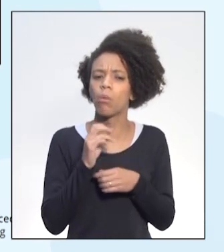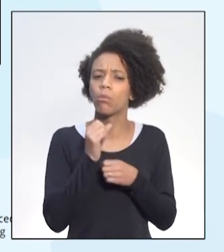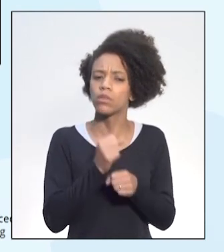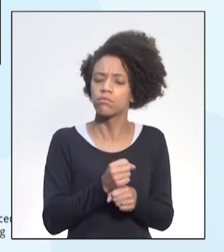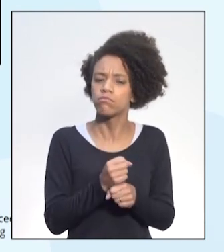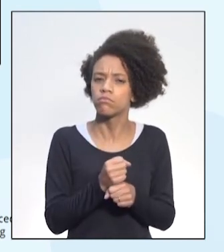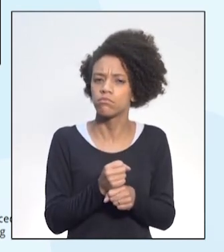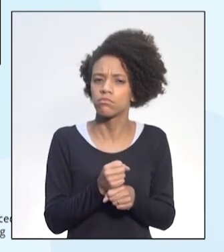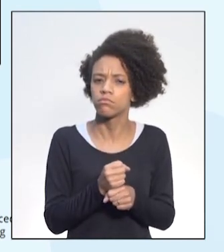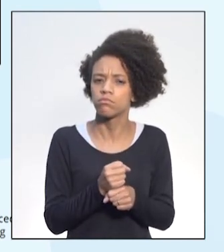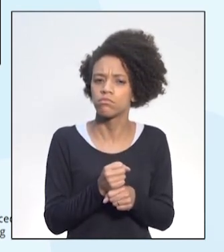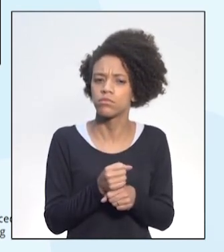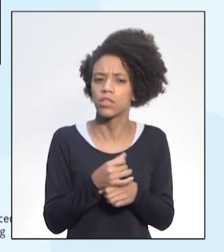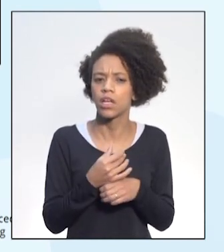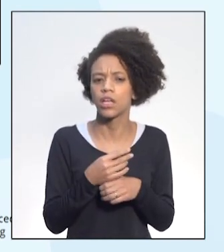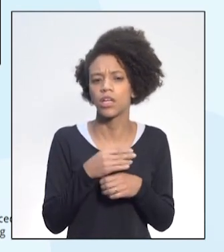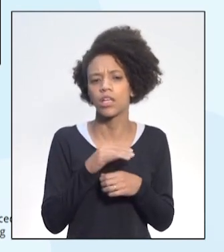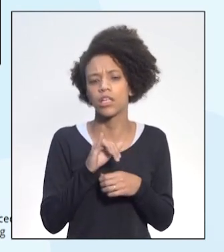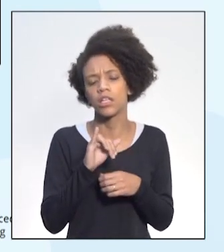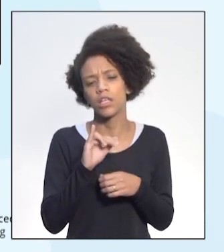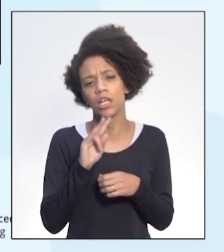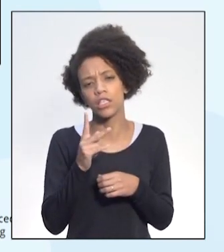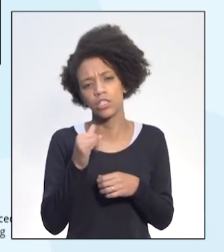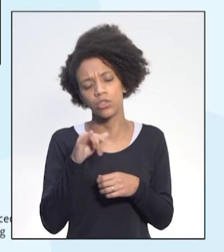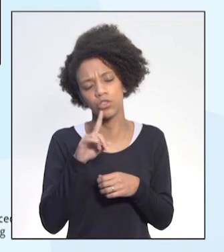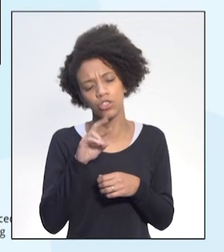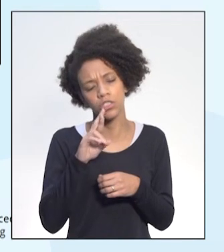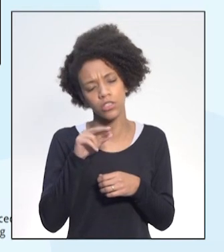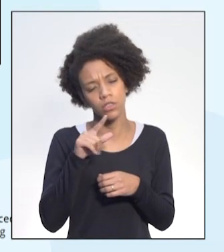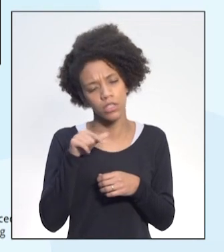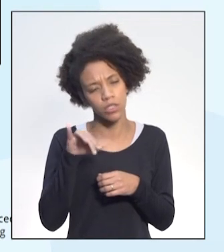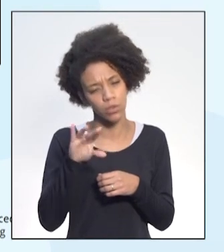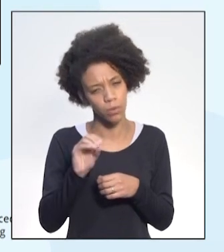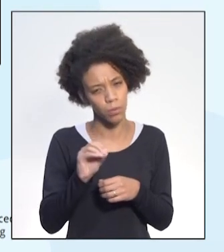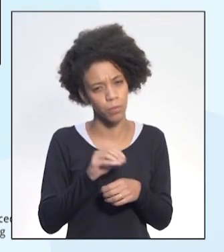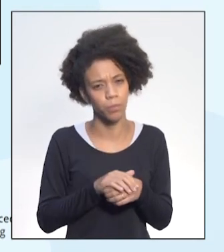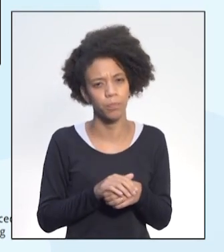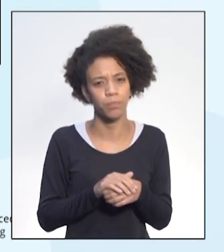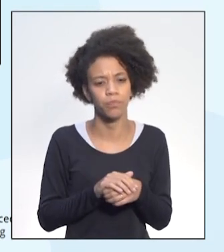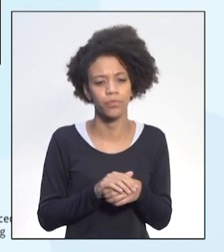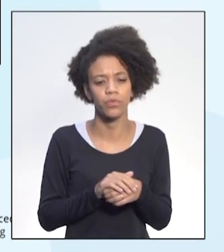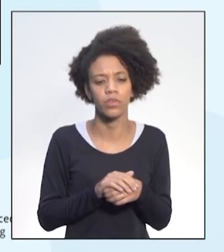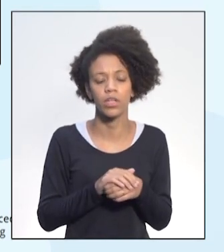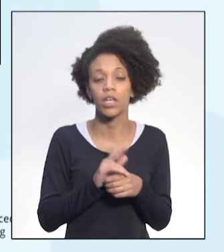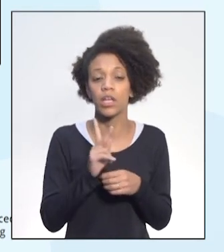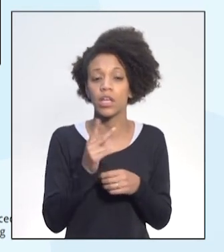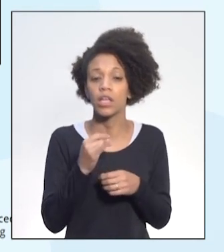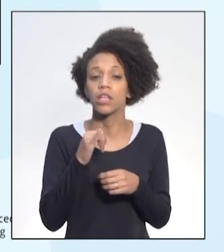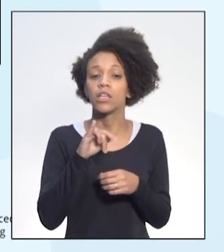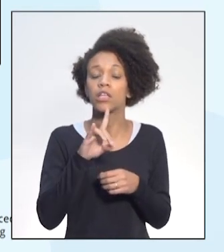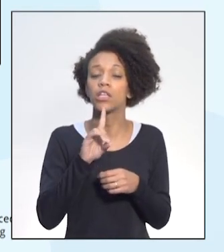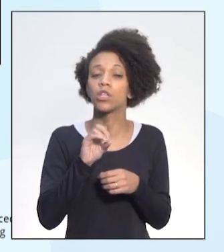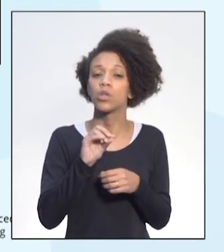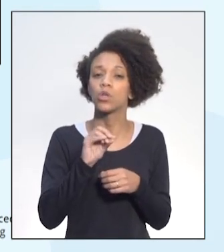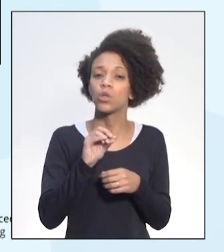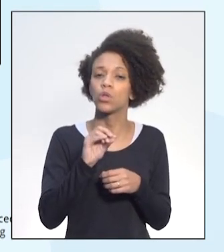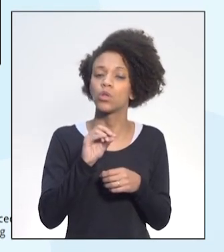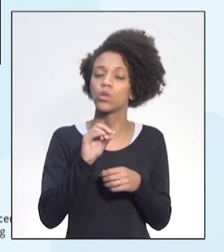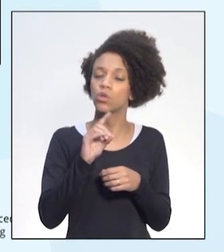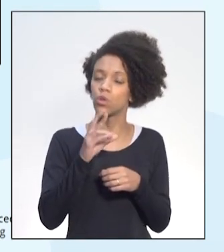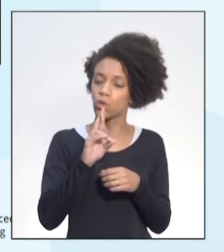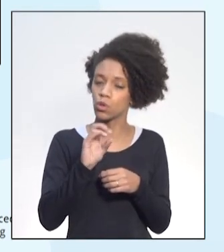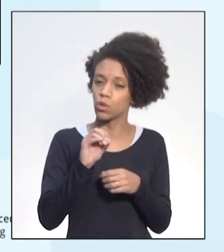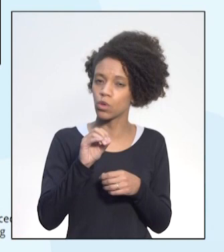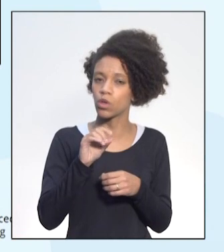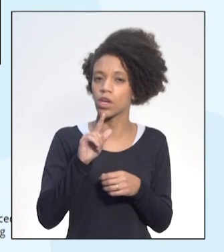potencial de hidrogeniônico, né? De POH, hidroxila, que vai, em